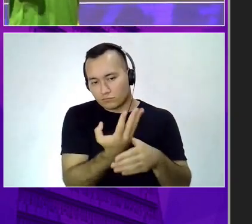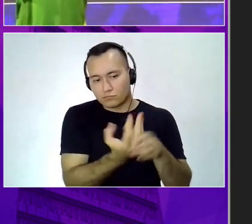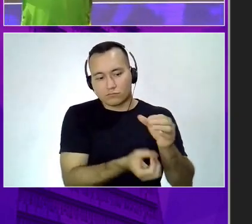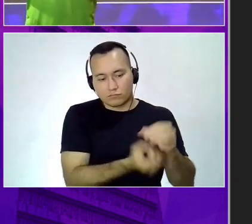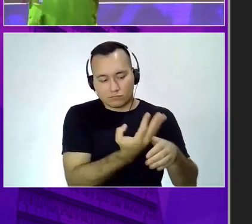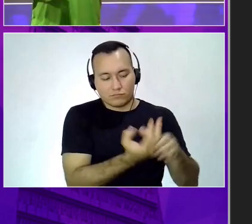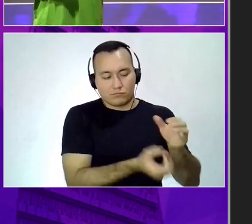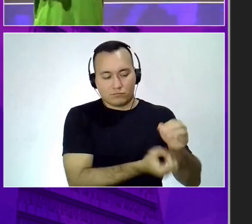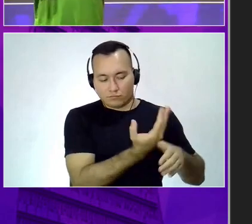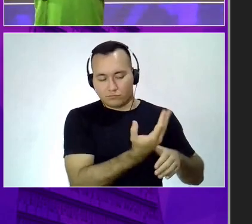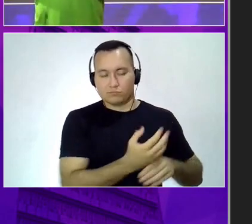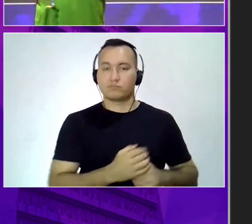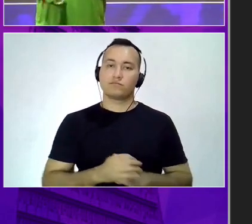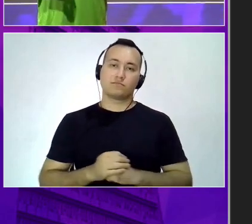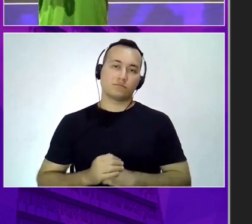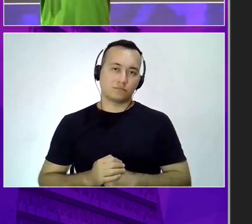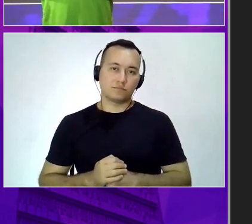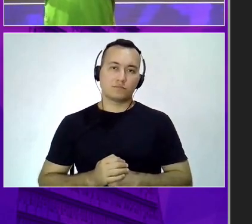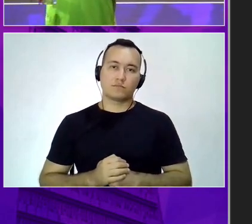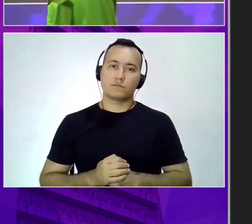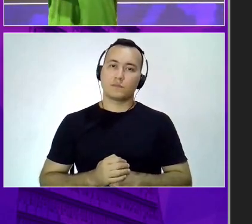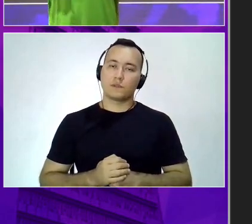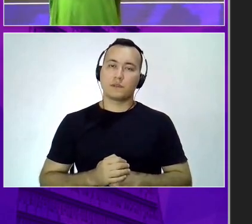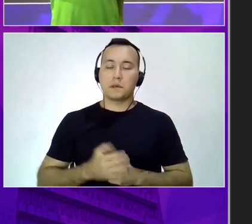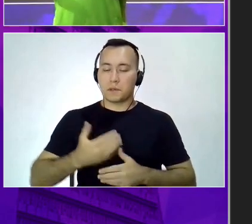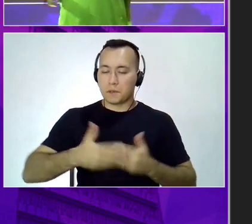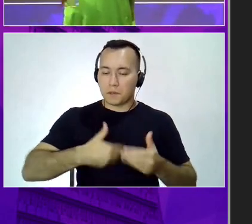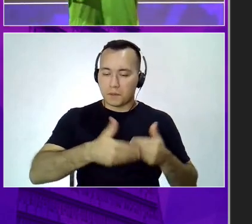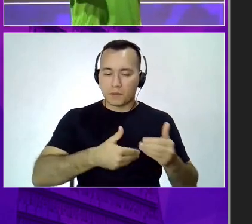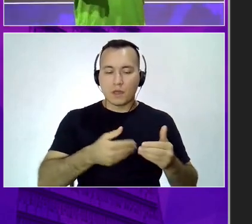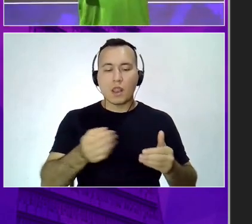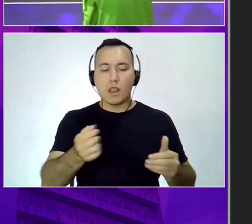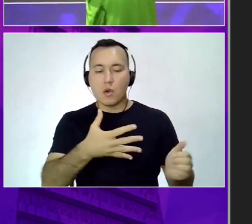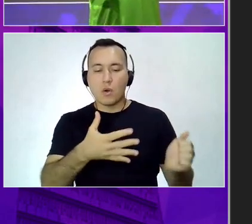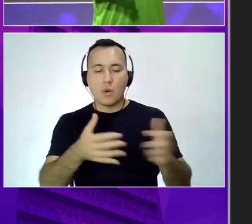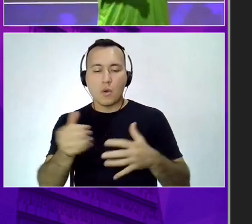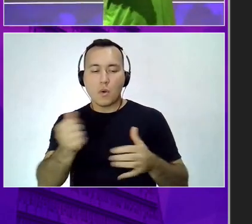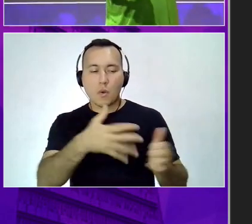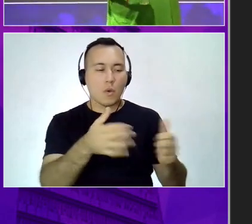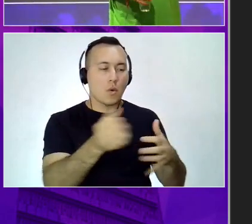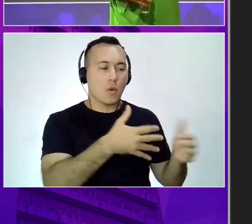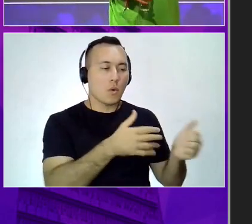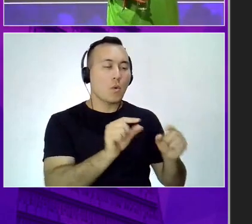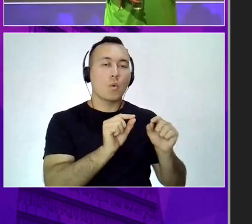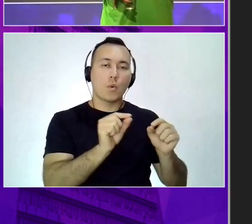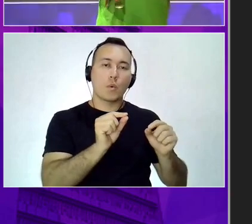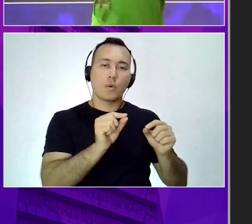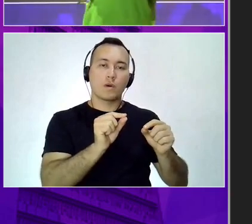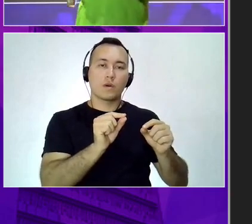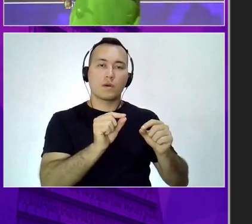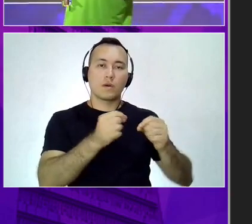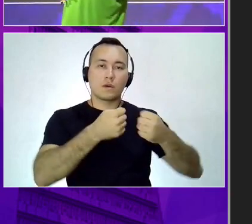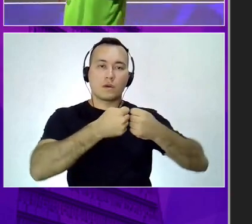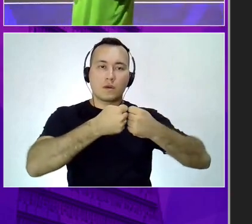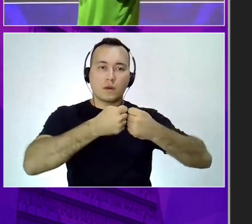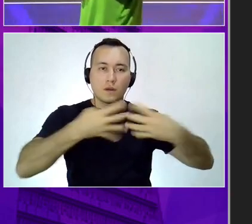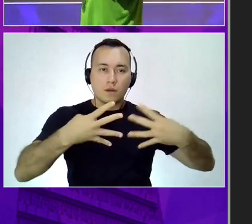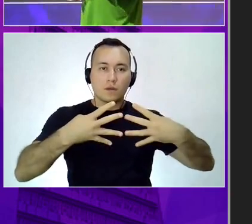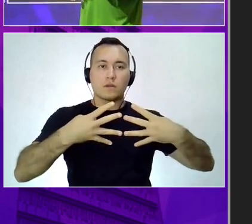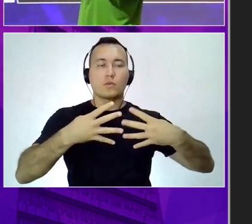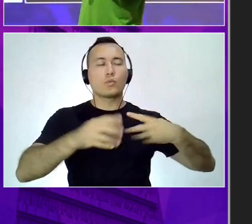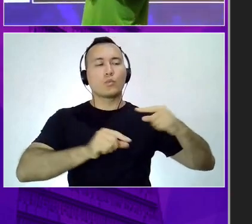inovação, processo de desenvolvimento de produto, processo de inovação, e a gente começa a repensar esse processo de inovação para justamente começar a